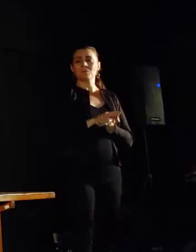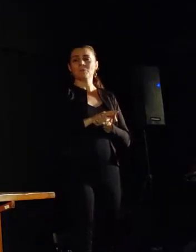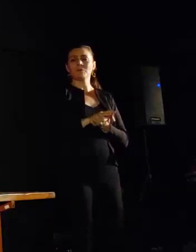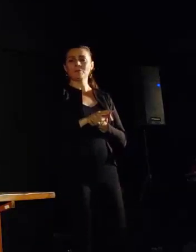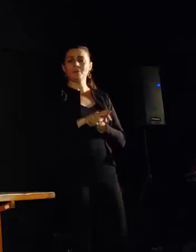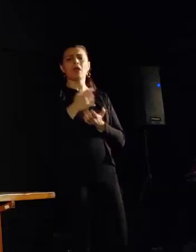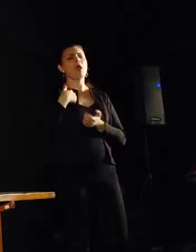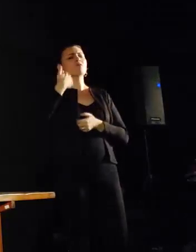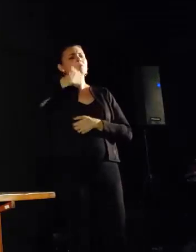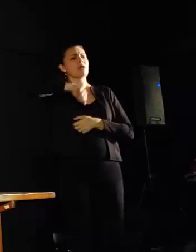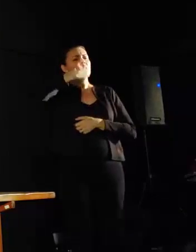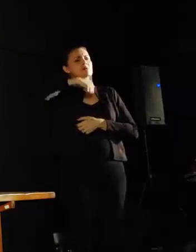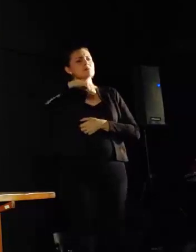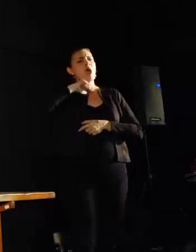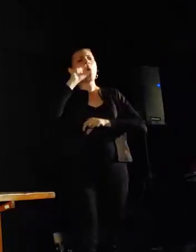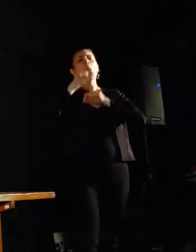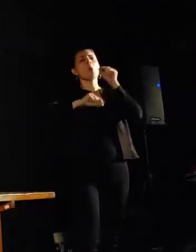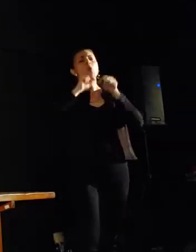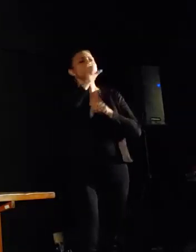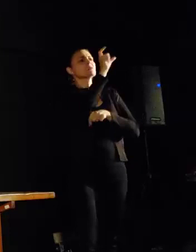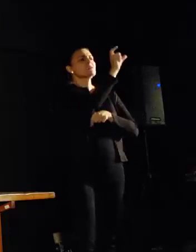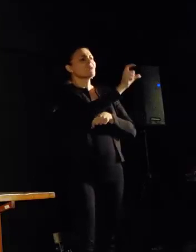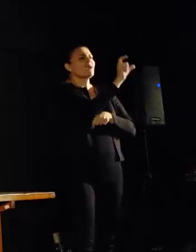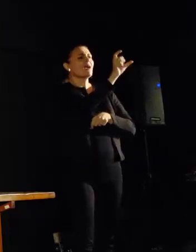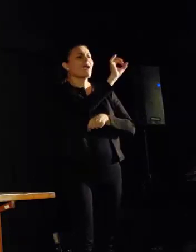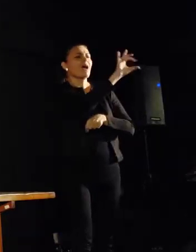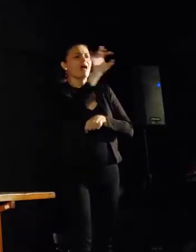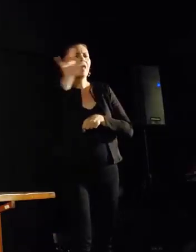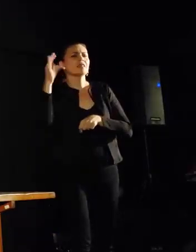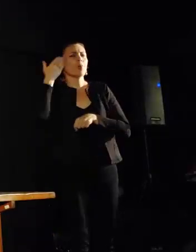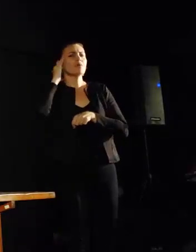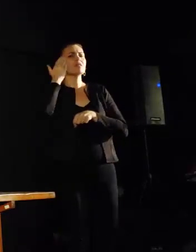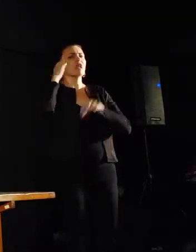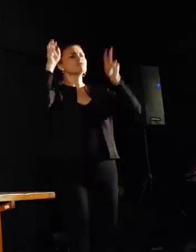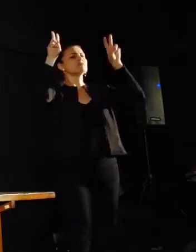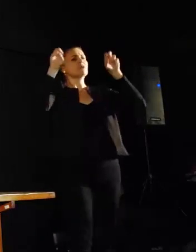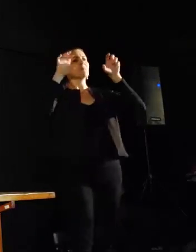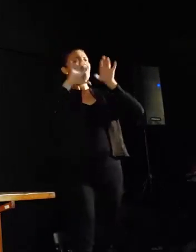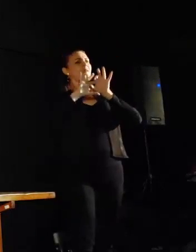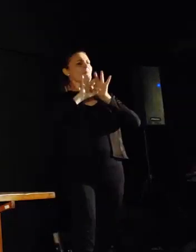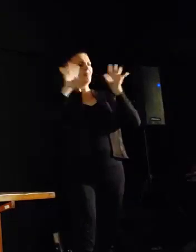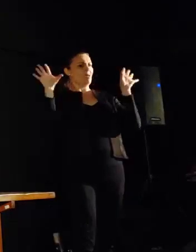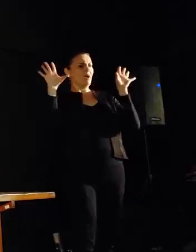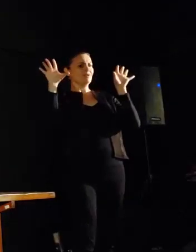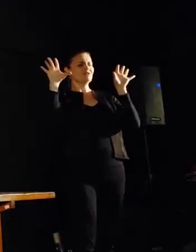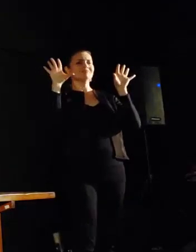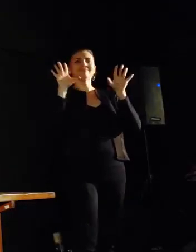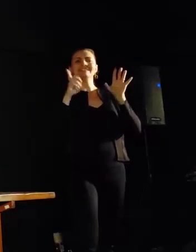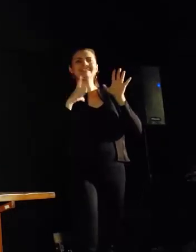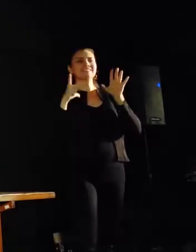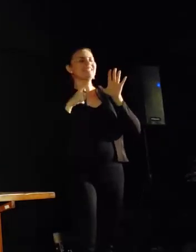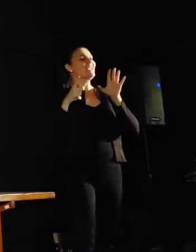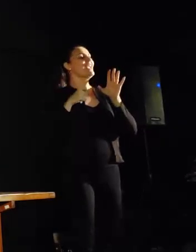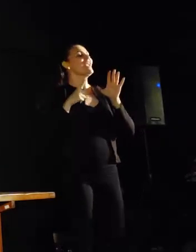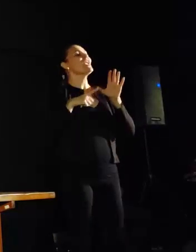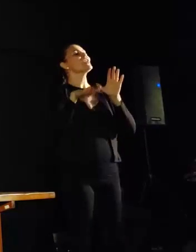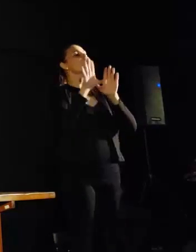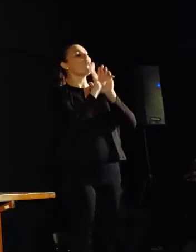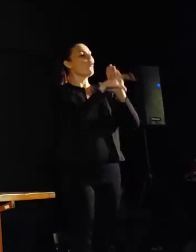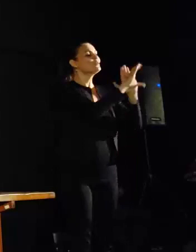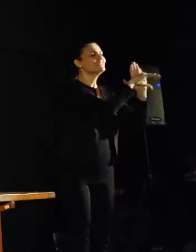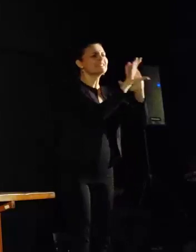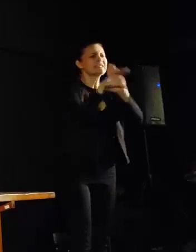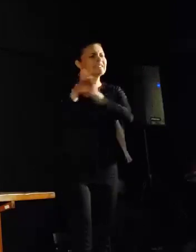uma análise sobre o que cada um entende por liberdade aqui, vocês vão ver conceitos completamente contraditórios. Certo? Isso significa o quê? Esses conceitos